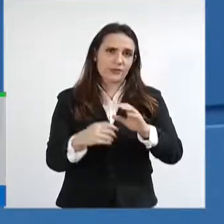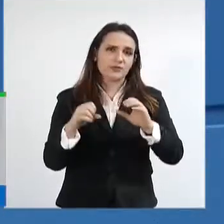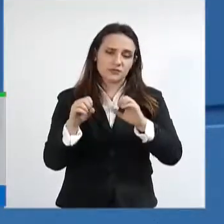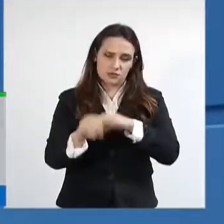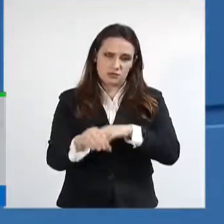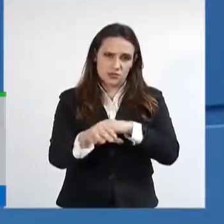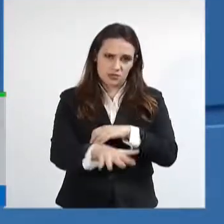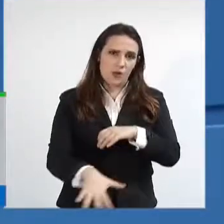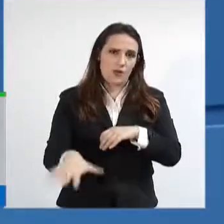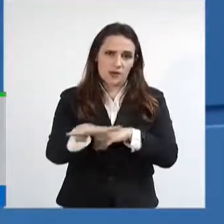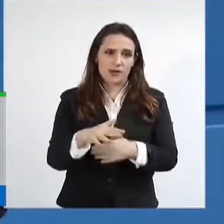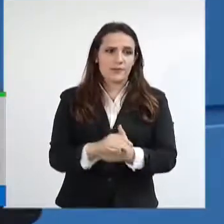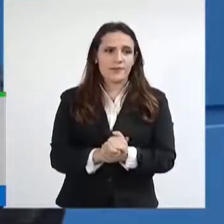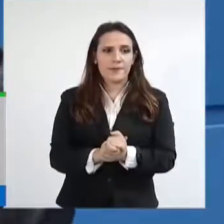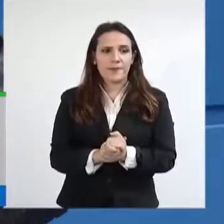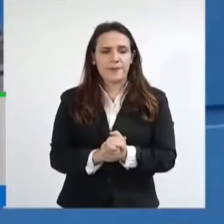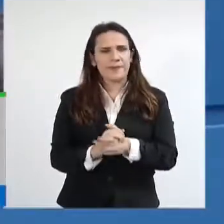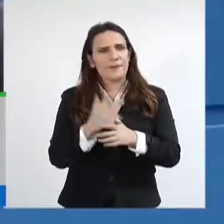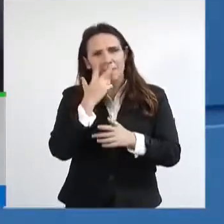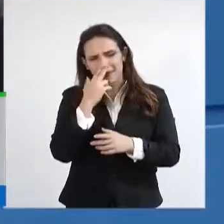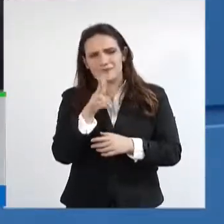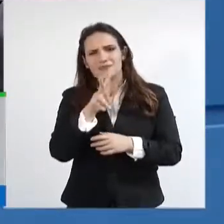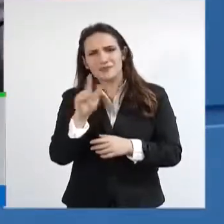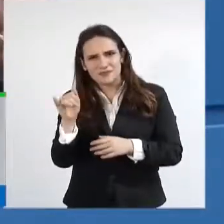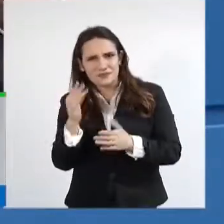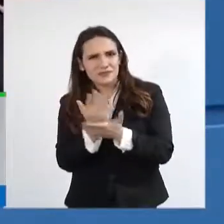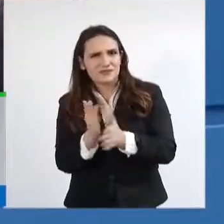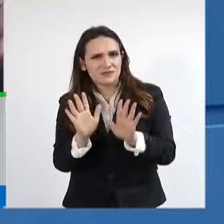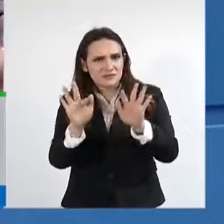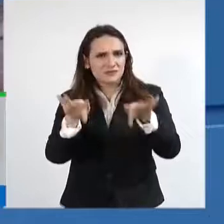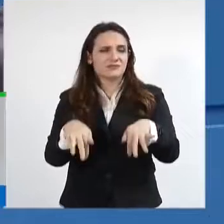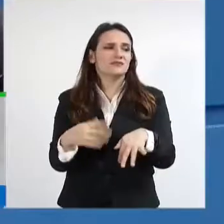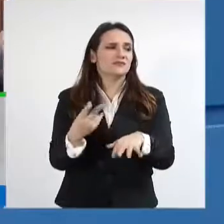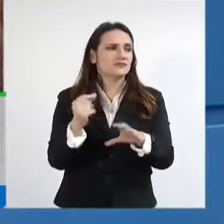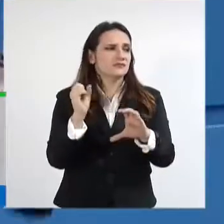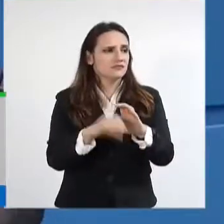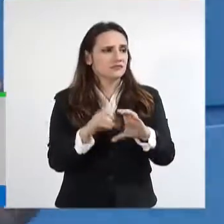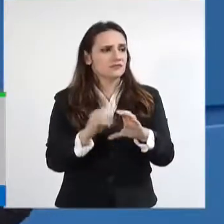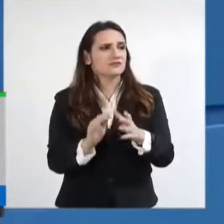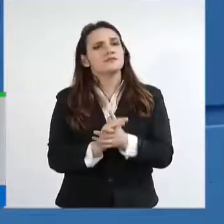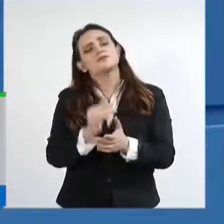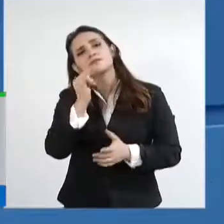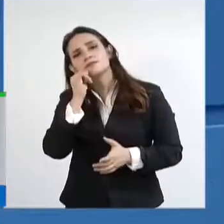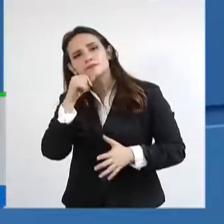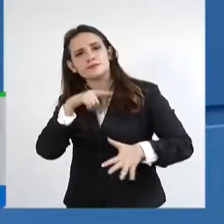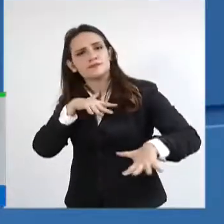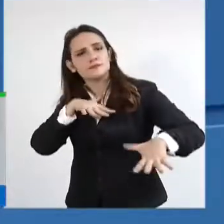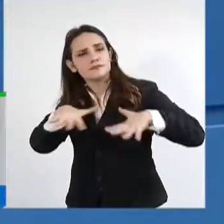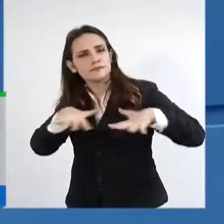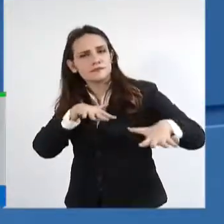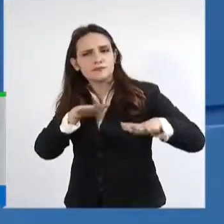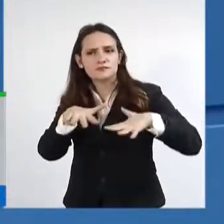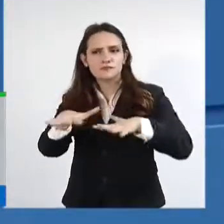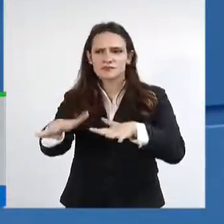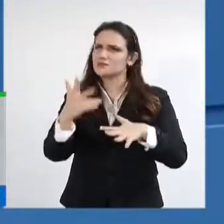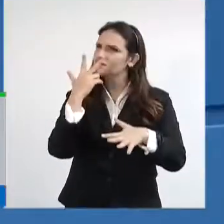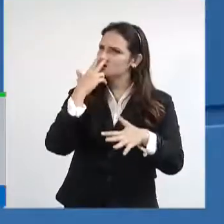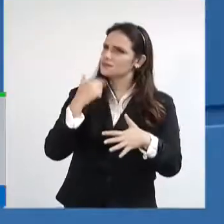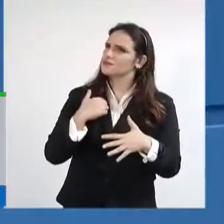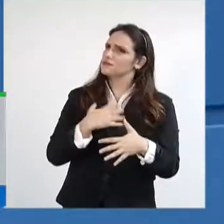da educação. Com esse desenho, com essas manifestações que a gente está tendo,